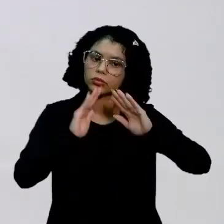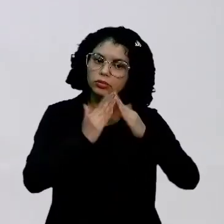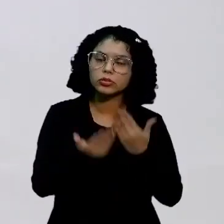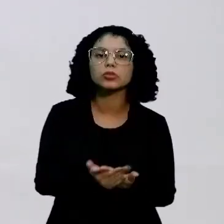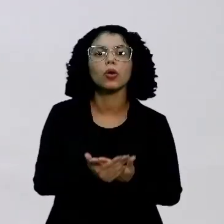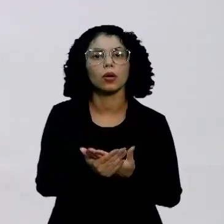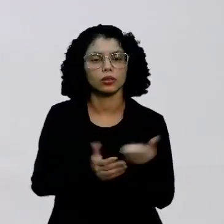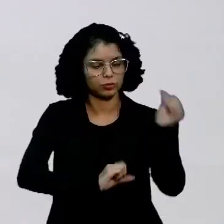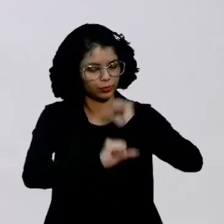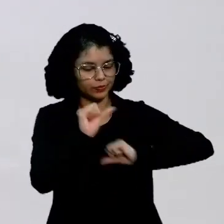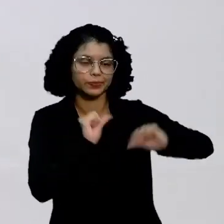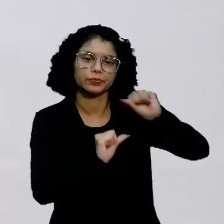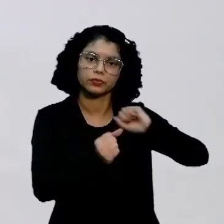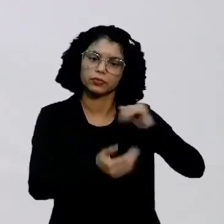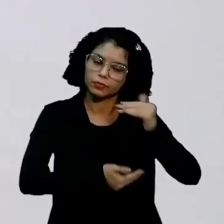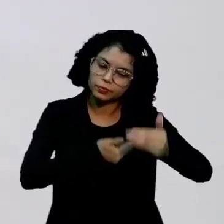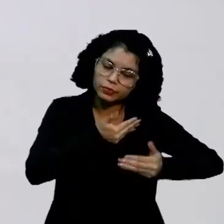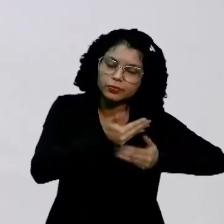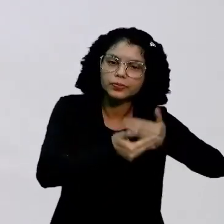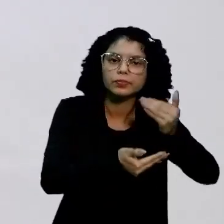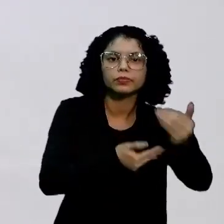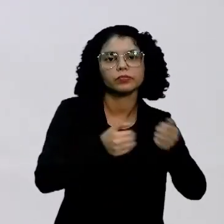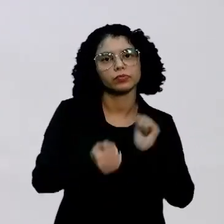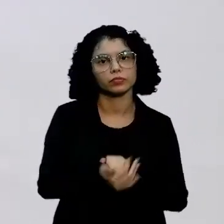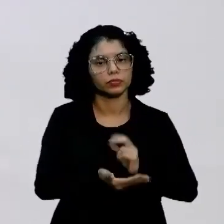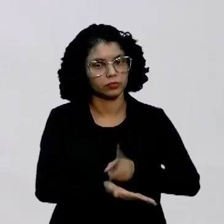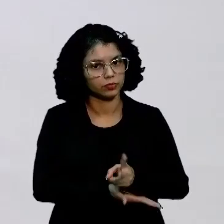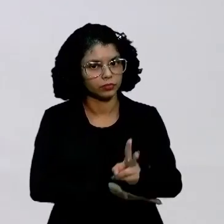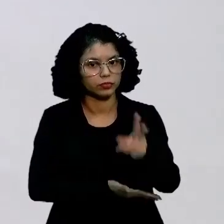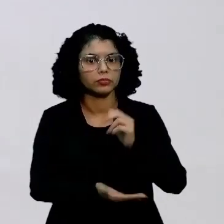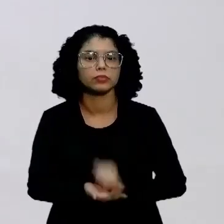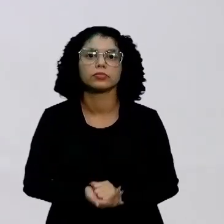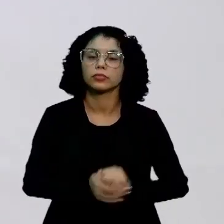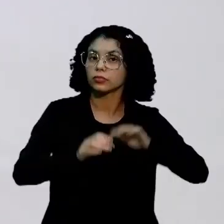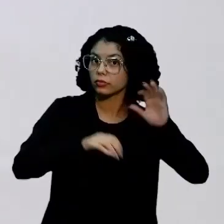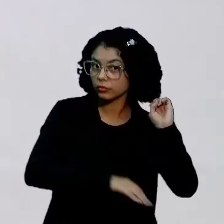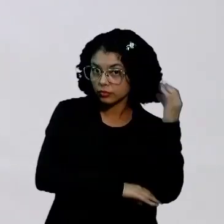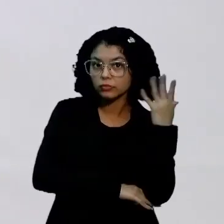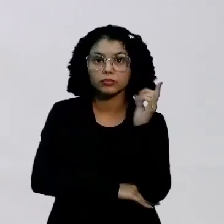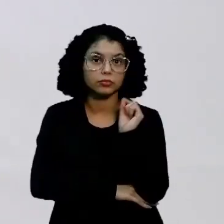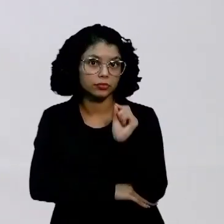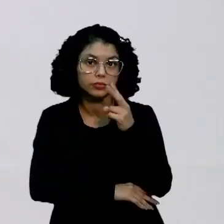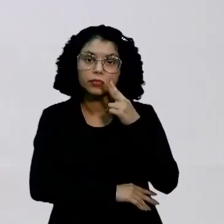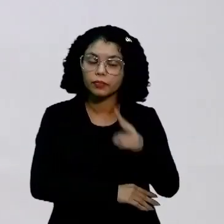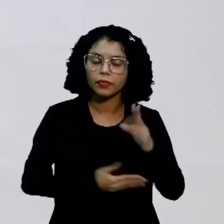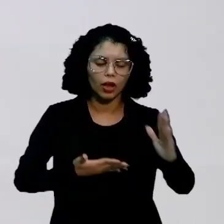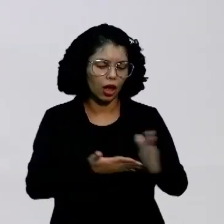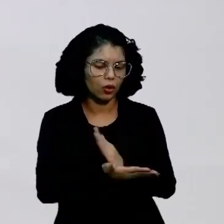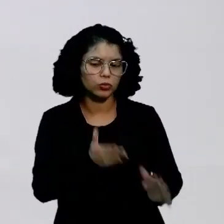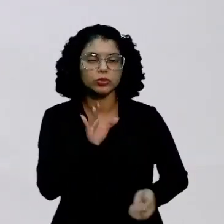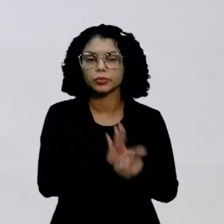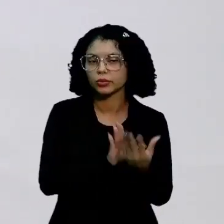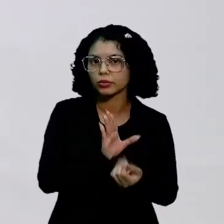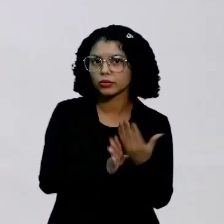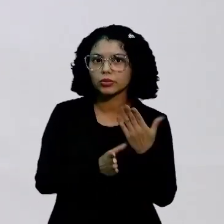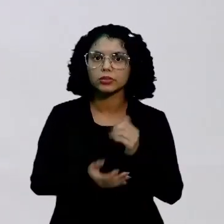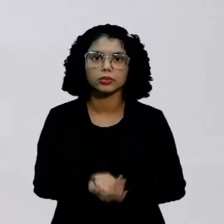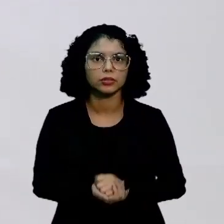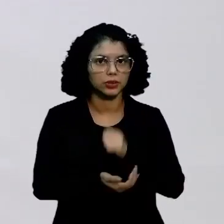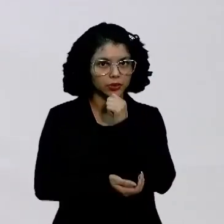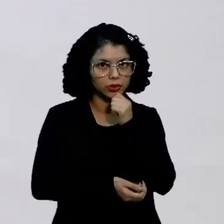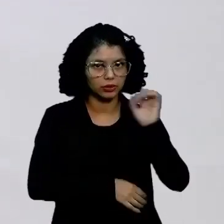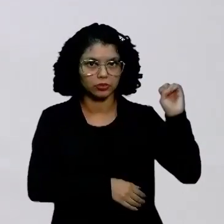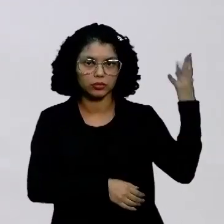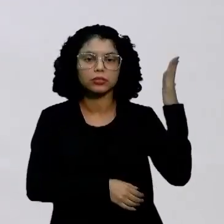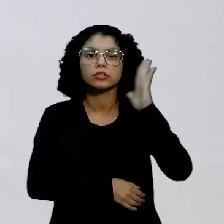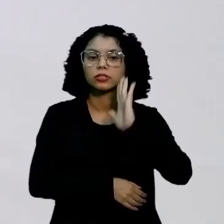e o barroco ele se desenvolve meio que simultaneamente. É tanto que nós veremos algumas produções que